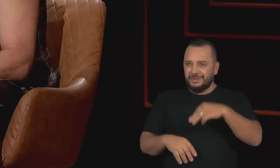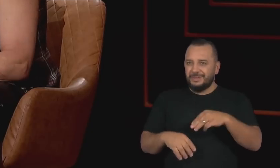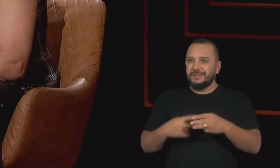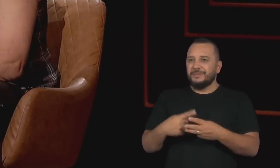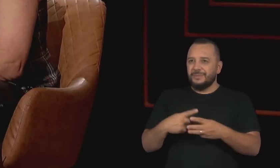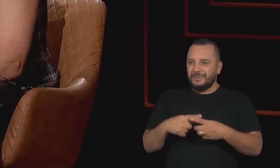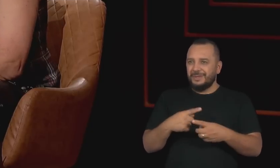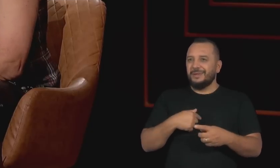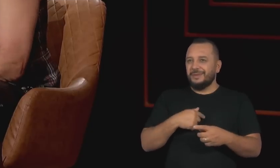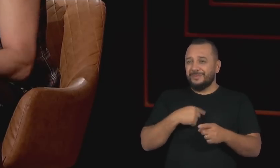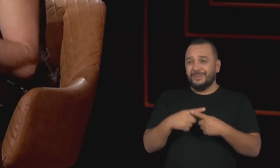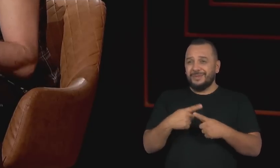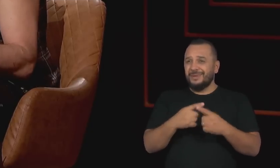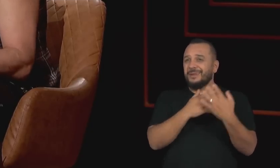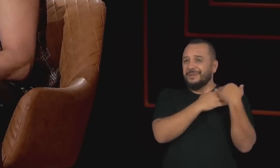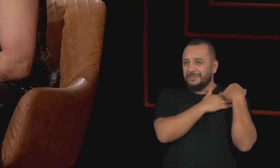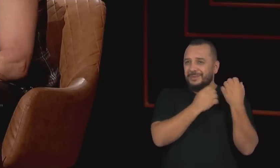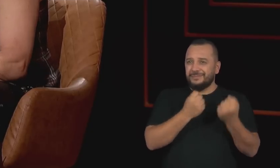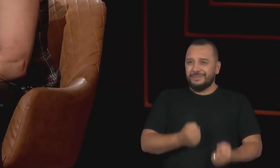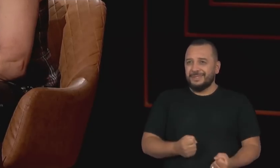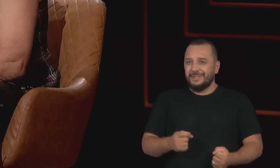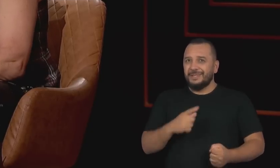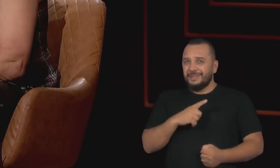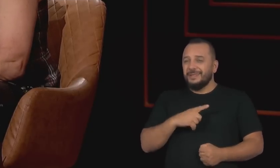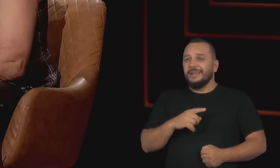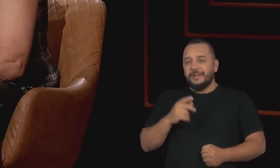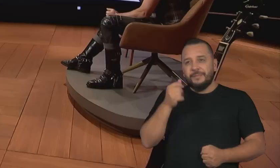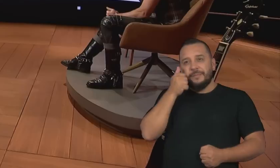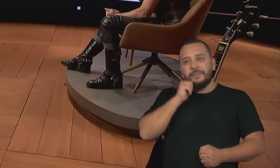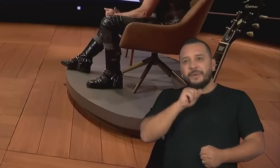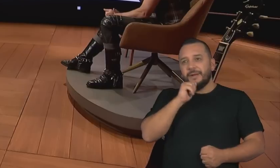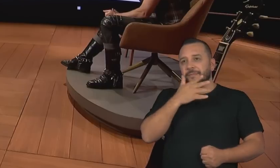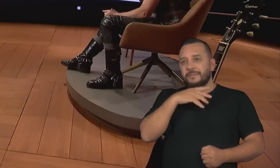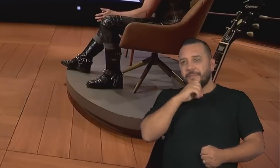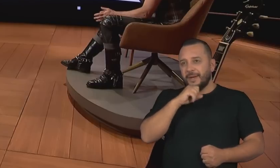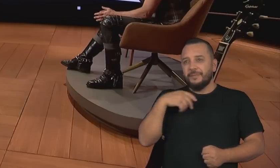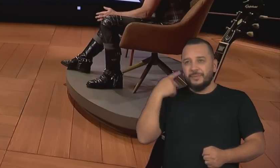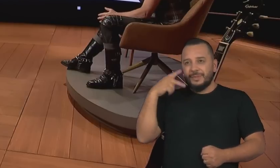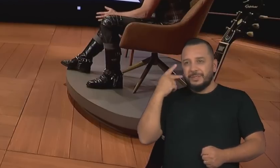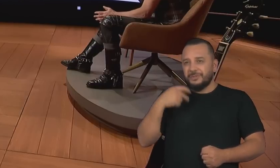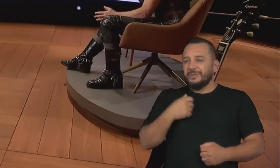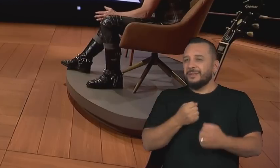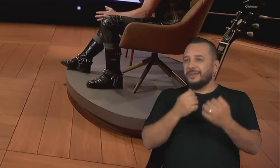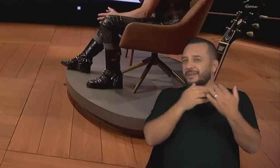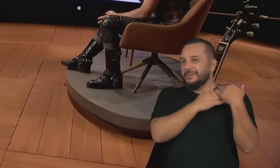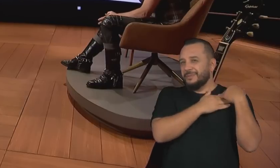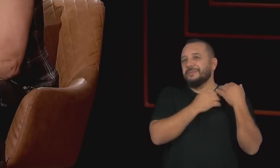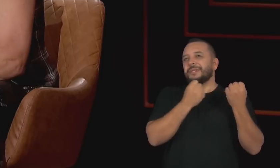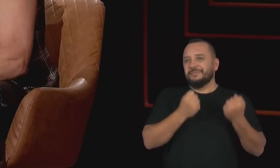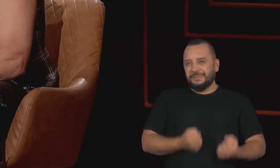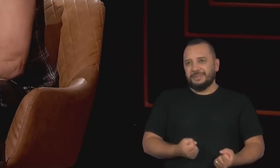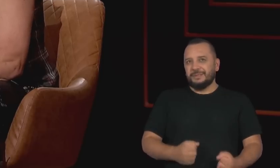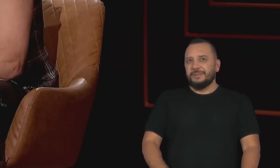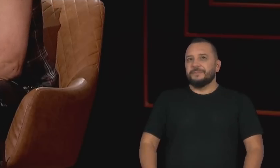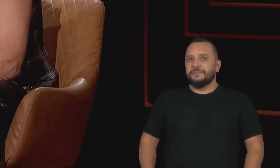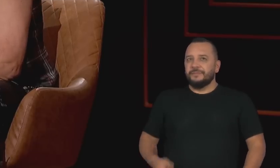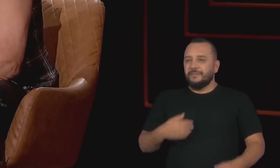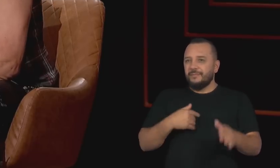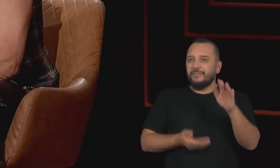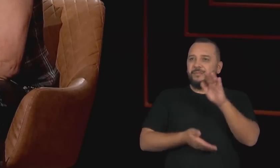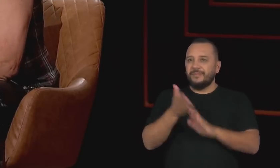você carrega, sabe? Tipo, sendo filhos de político. Queira ou não queira, é um peso. Aí eu fui para os Estados